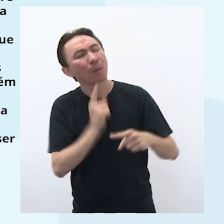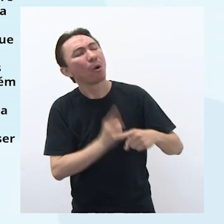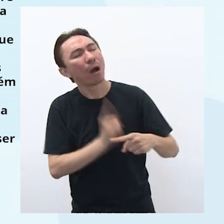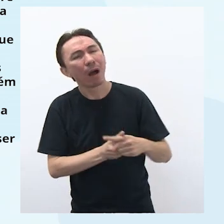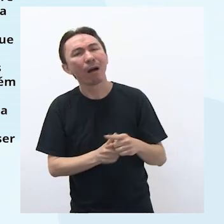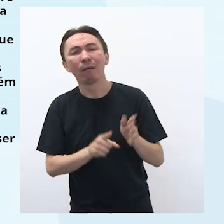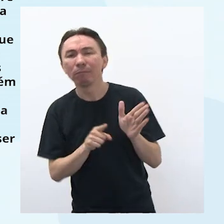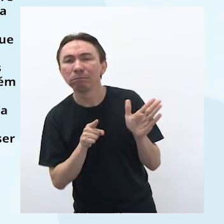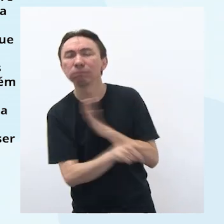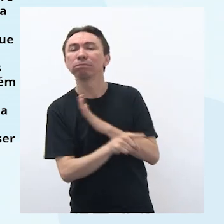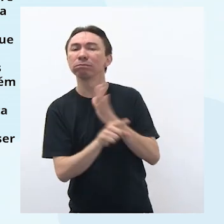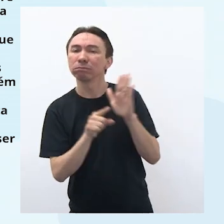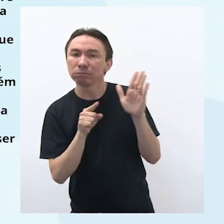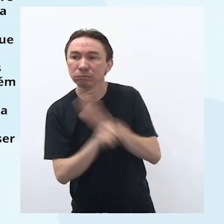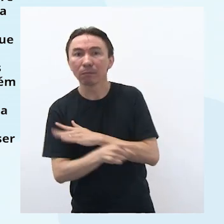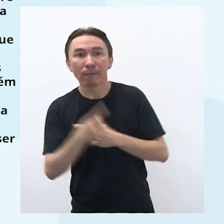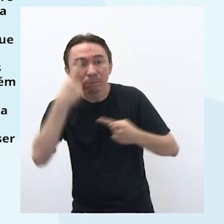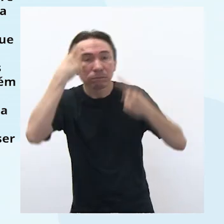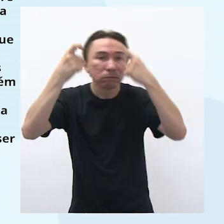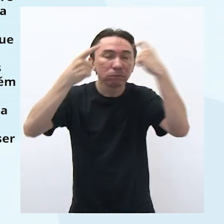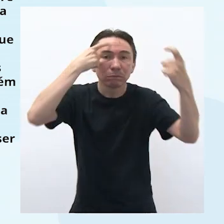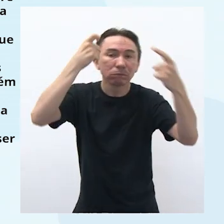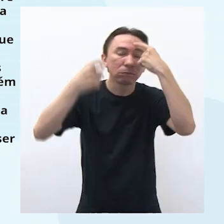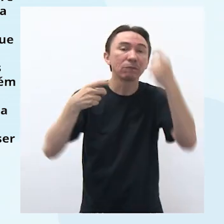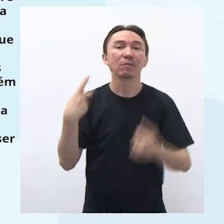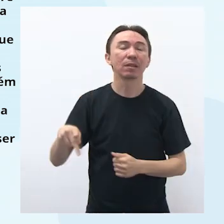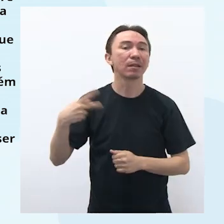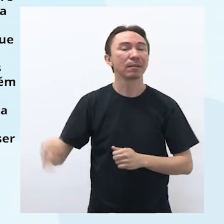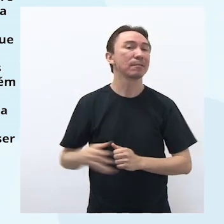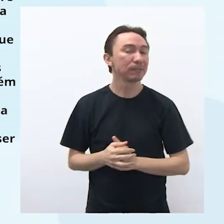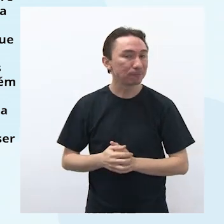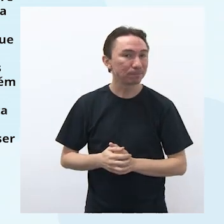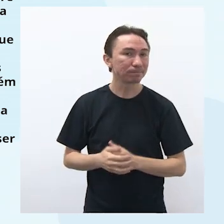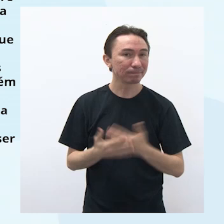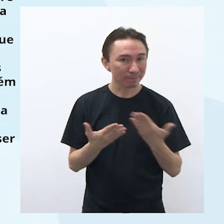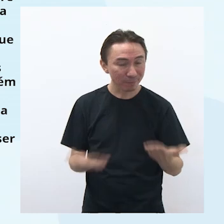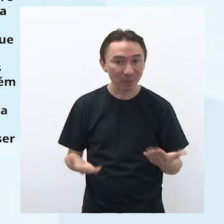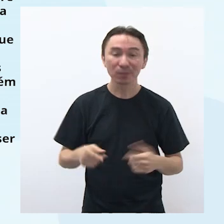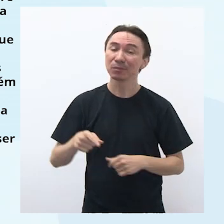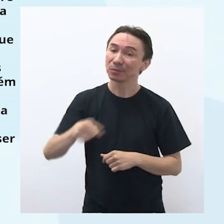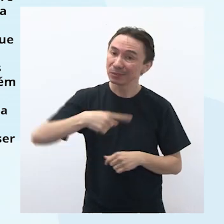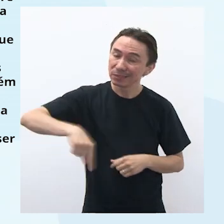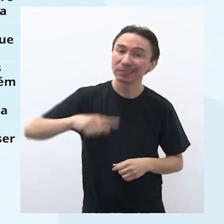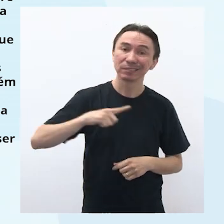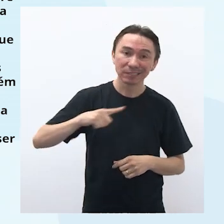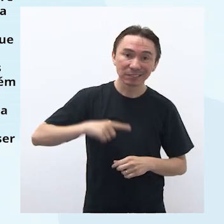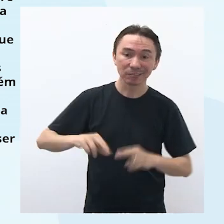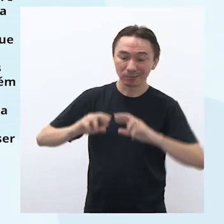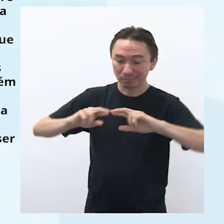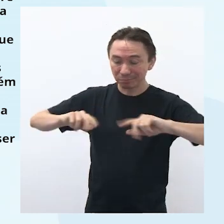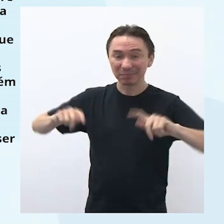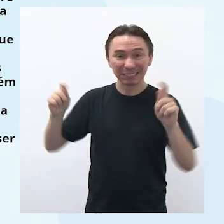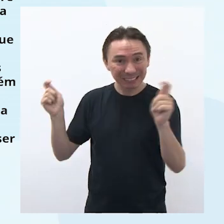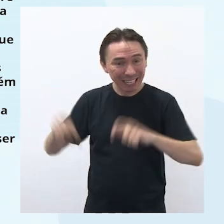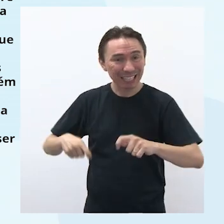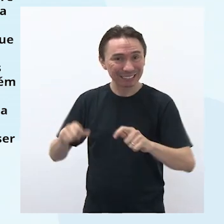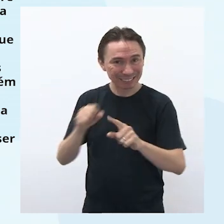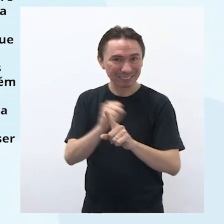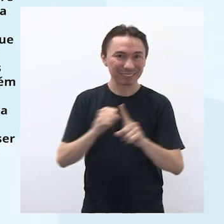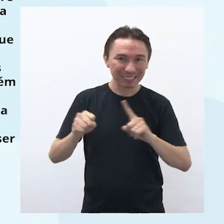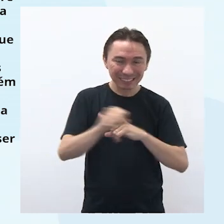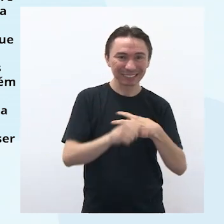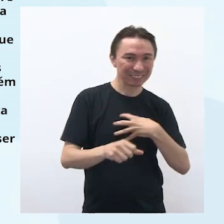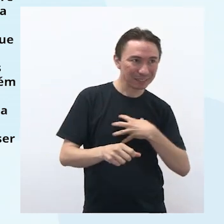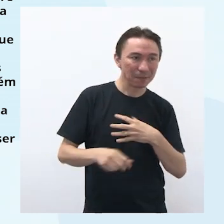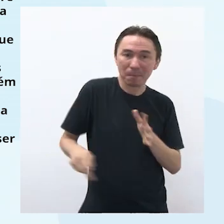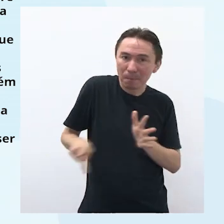ideias, né? Quando a gente está desenvolvendo e trabalhando de forma intencional competências socioemocionais da resiliência emocional,